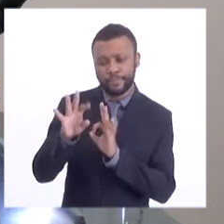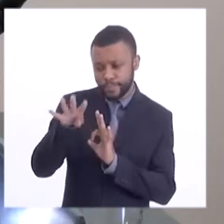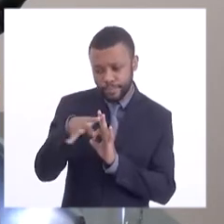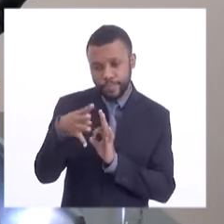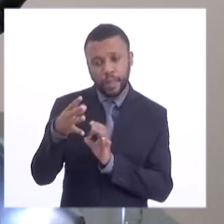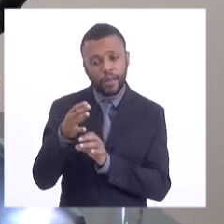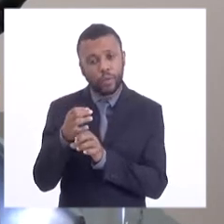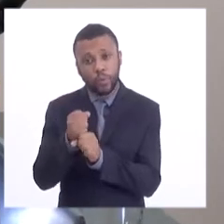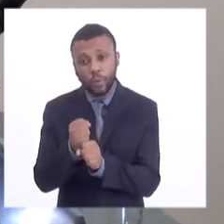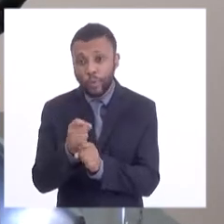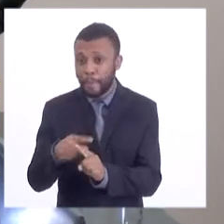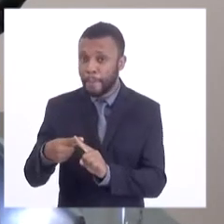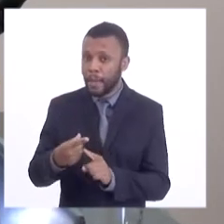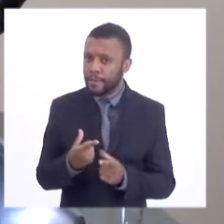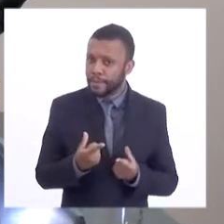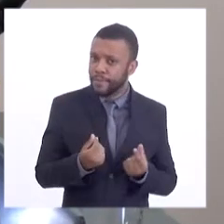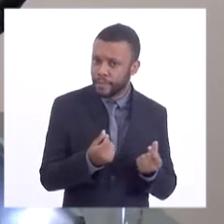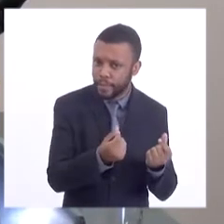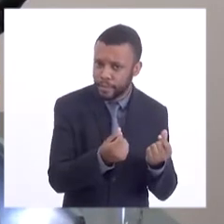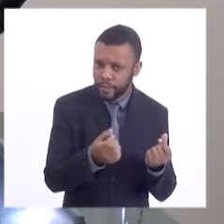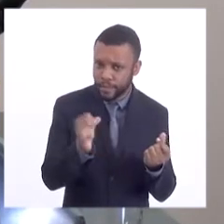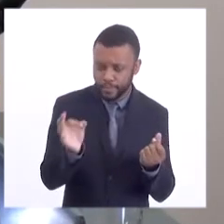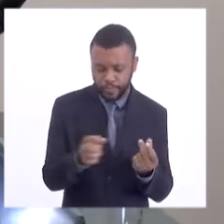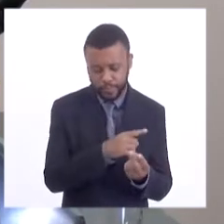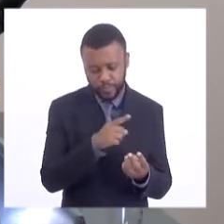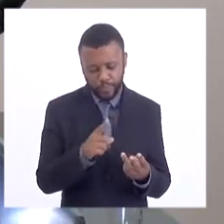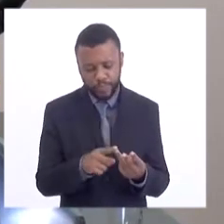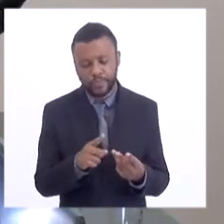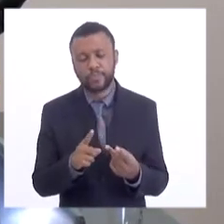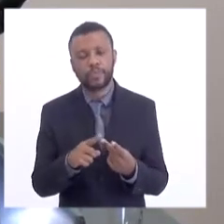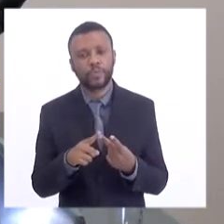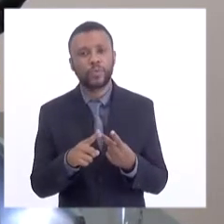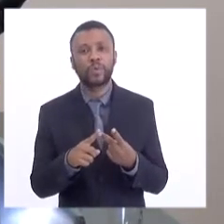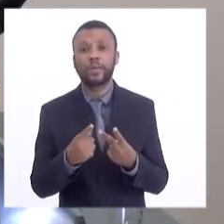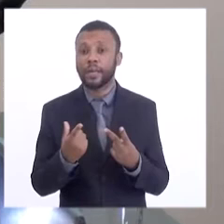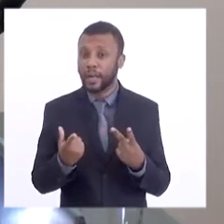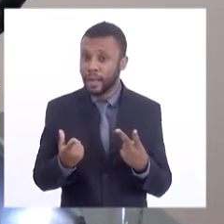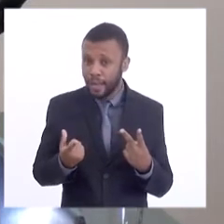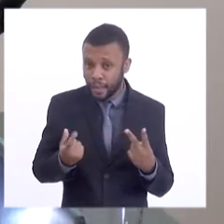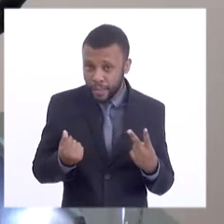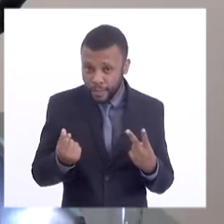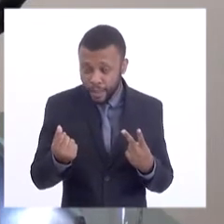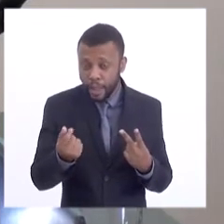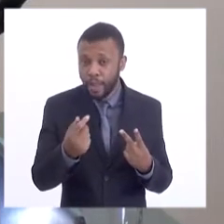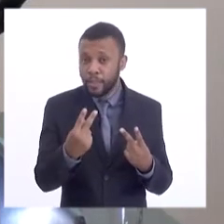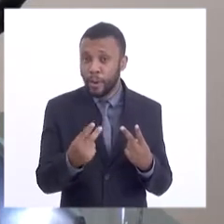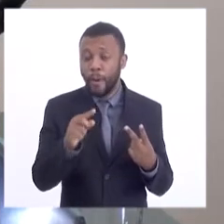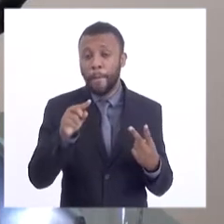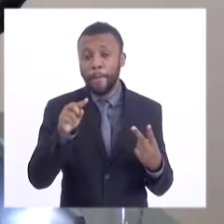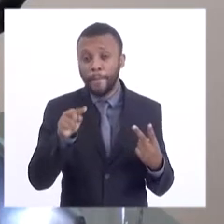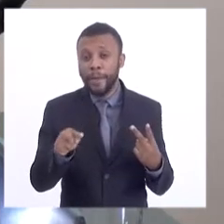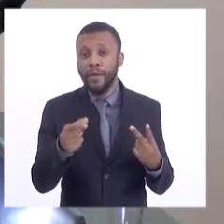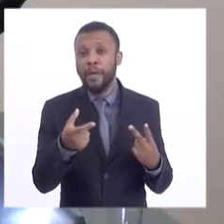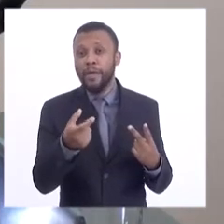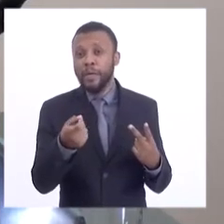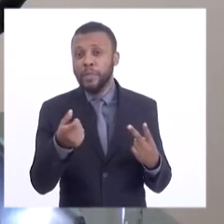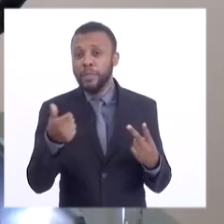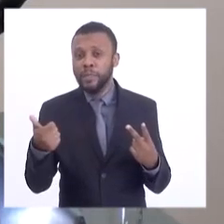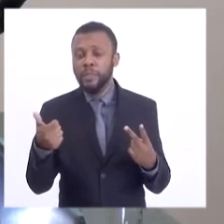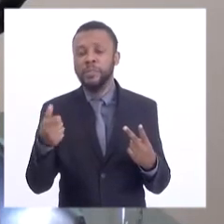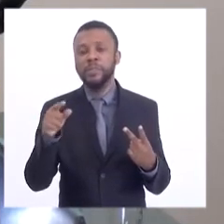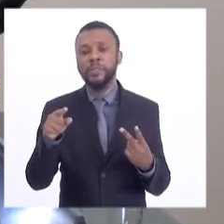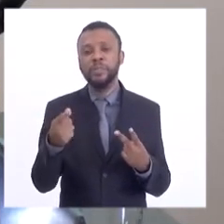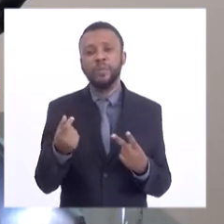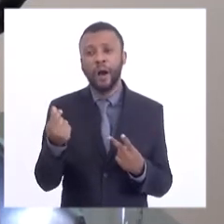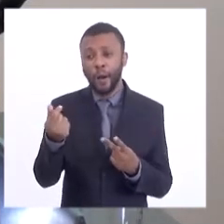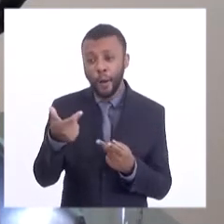orçamentária e financeira os dois esse valor de 2.201 com valores liquidados e pagos